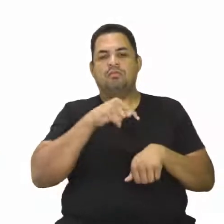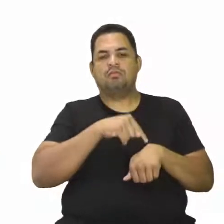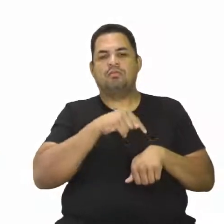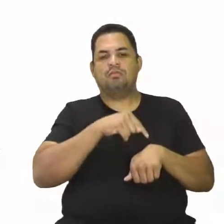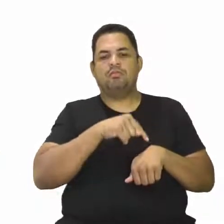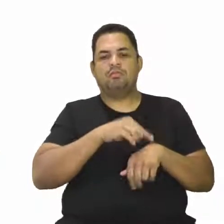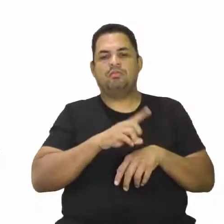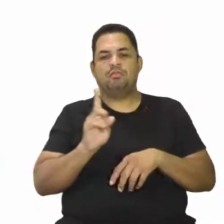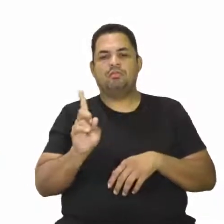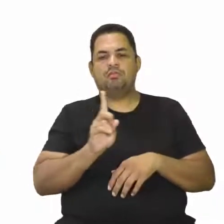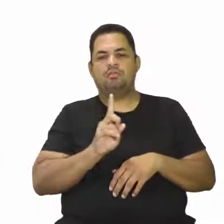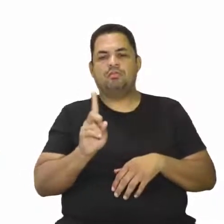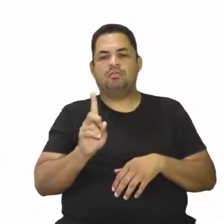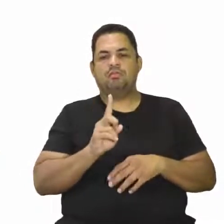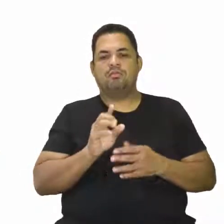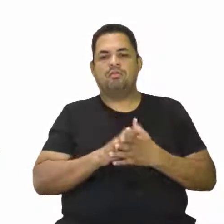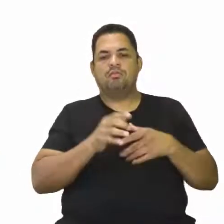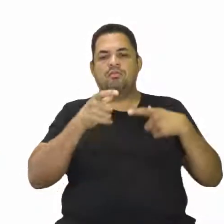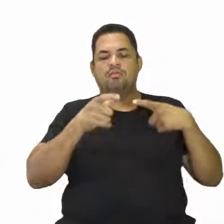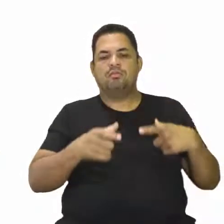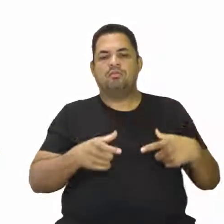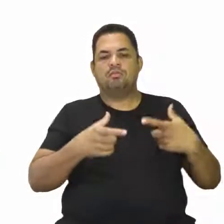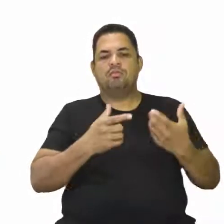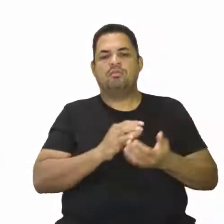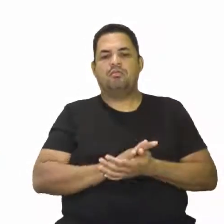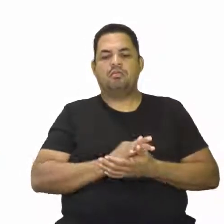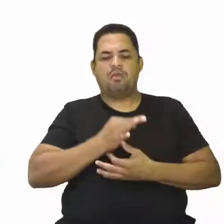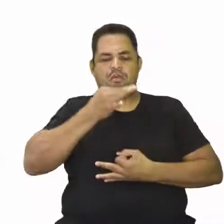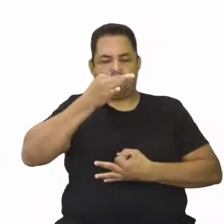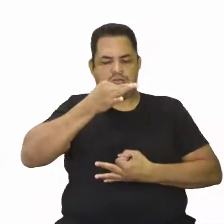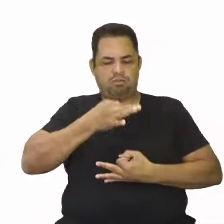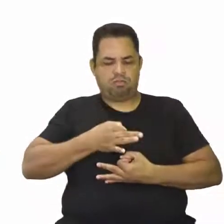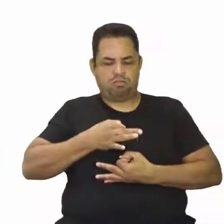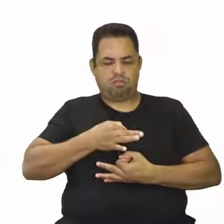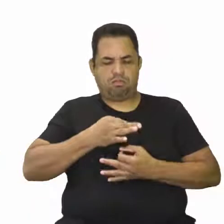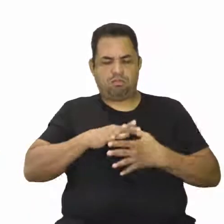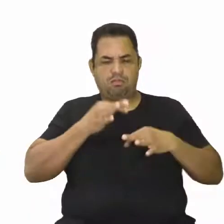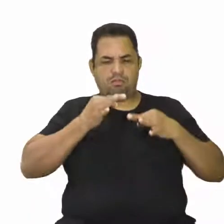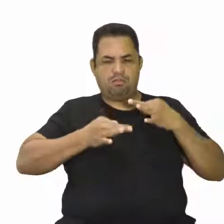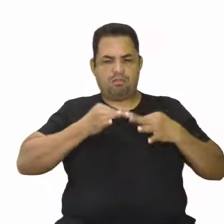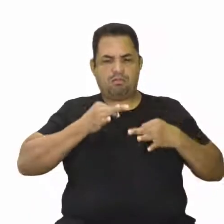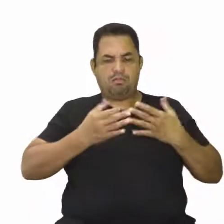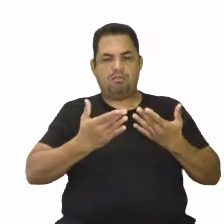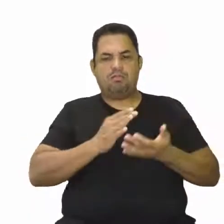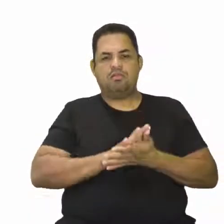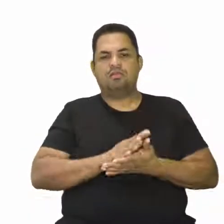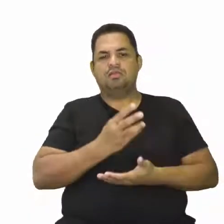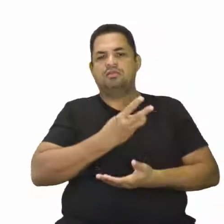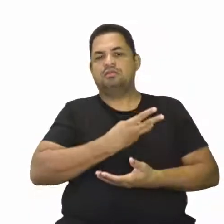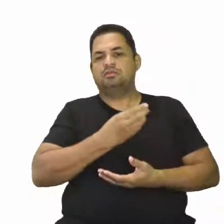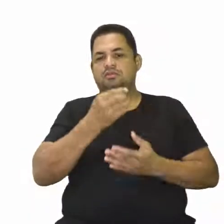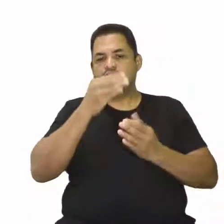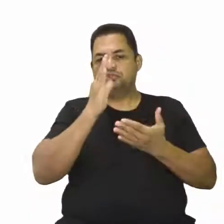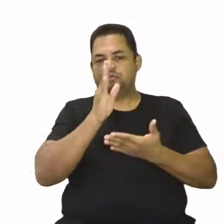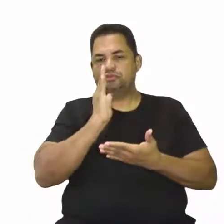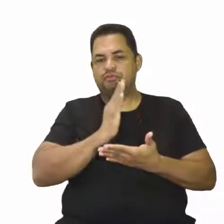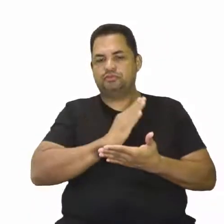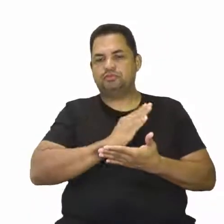tempo, negação, lugar e ordem. Então, os advérbios se dividem